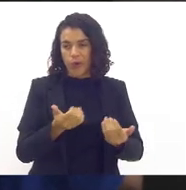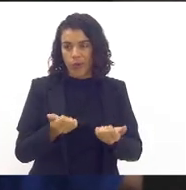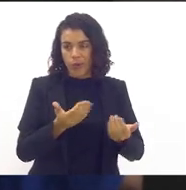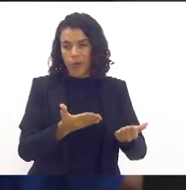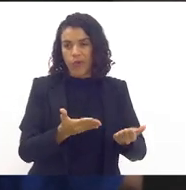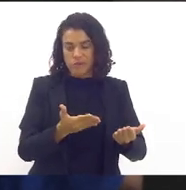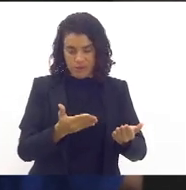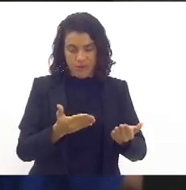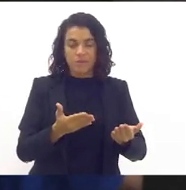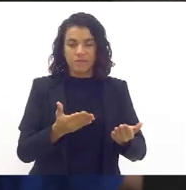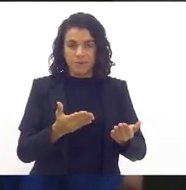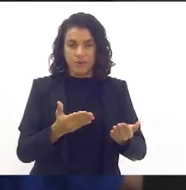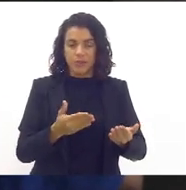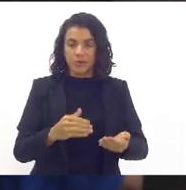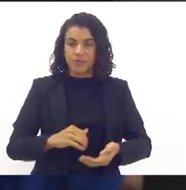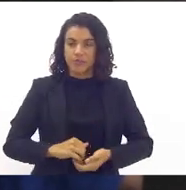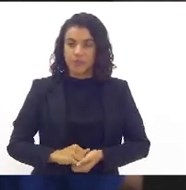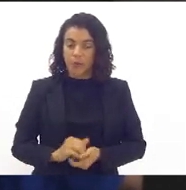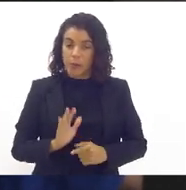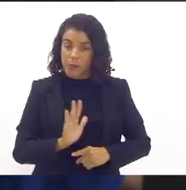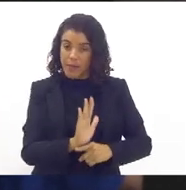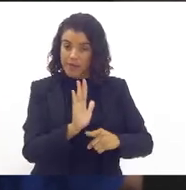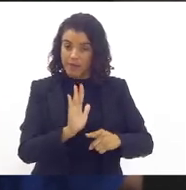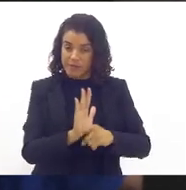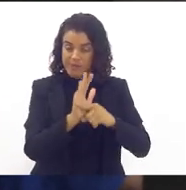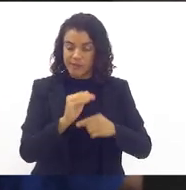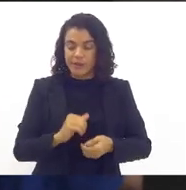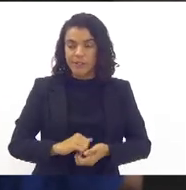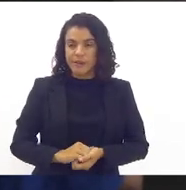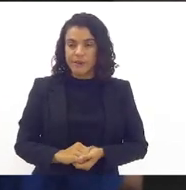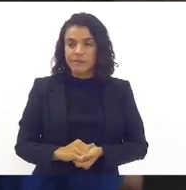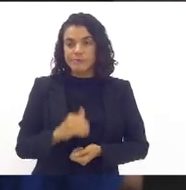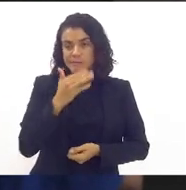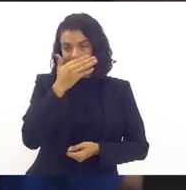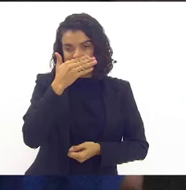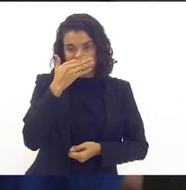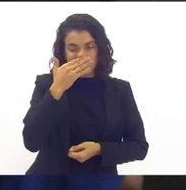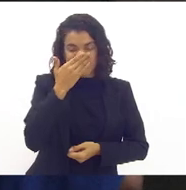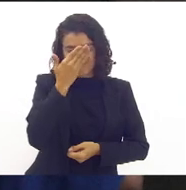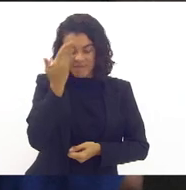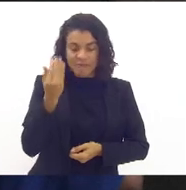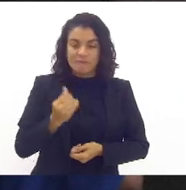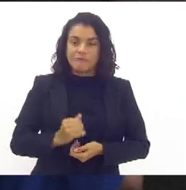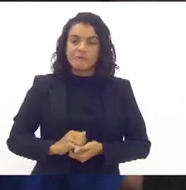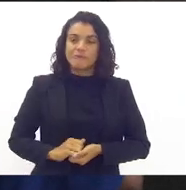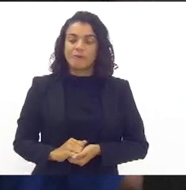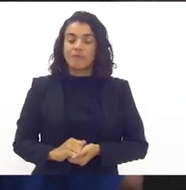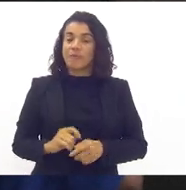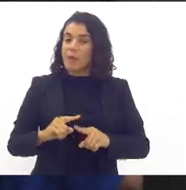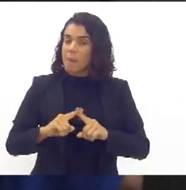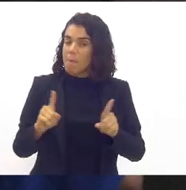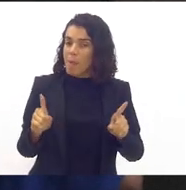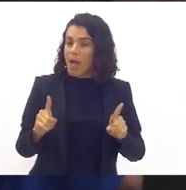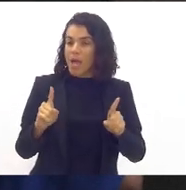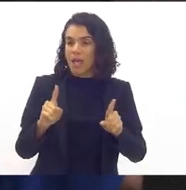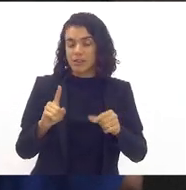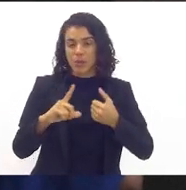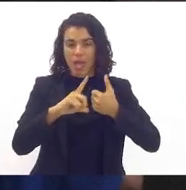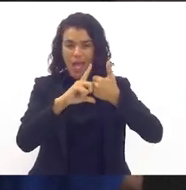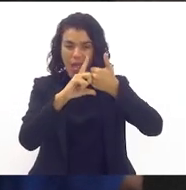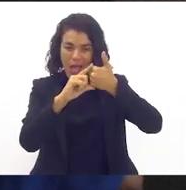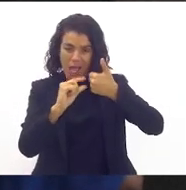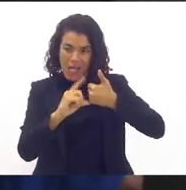momento histórico. Né? Então, sobre reforma tributária. Mas um dos artigos da